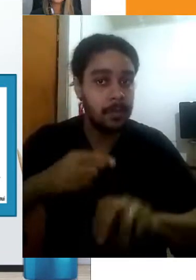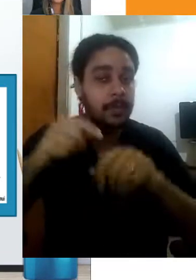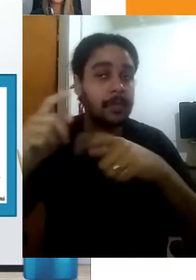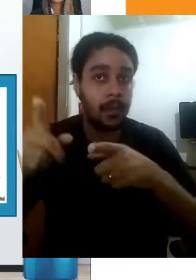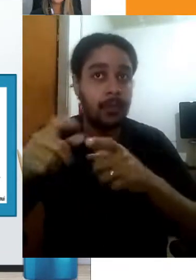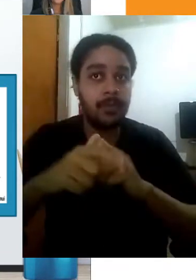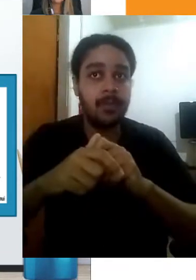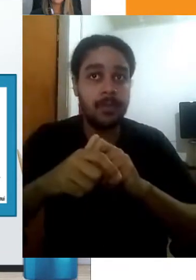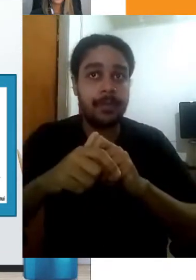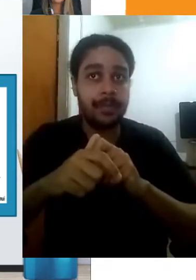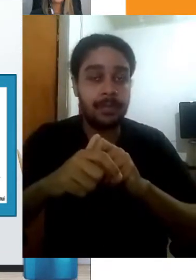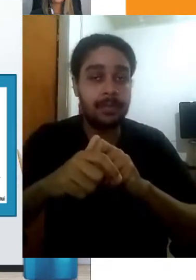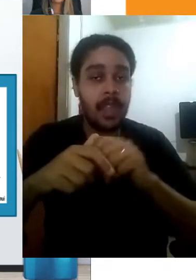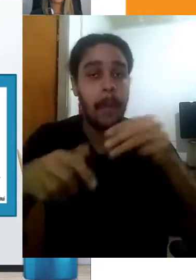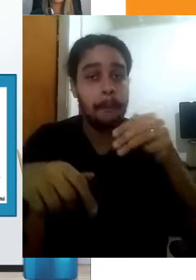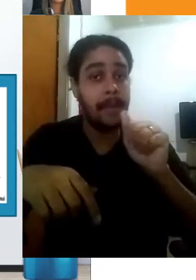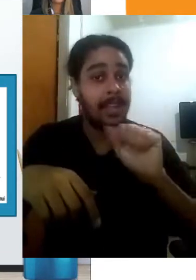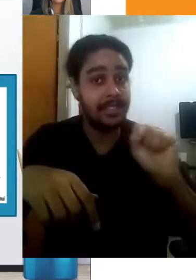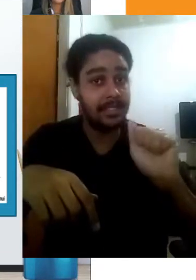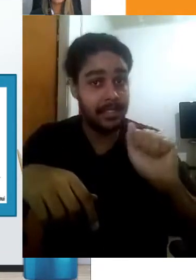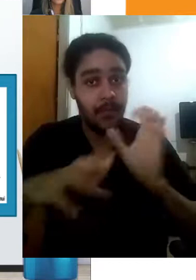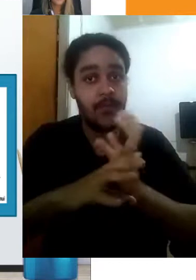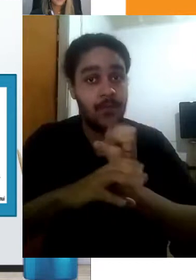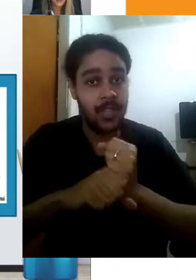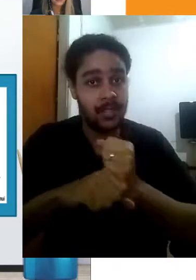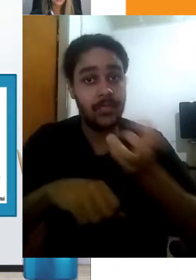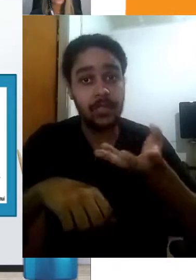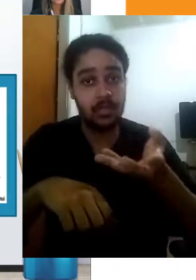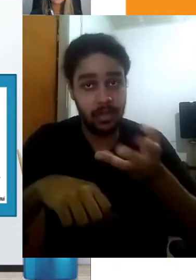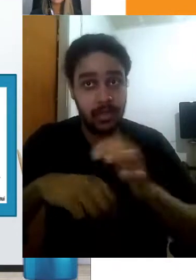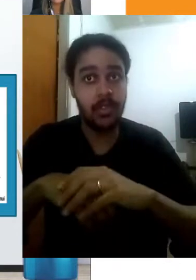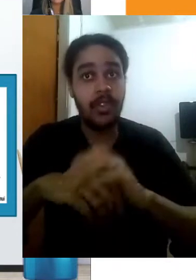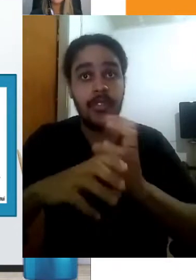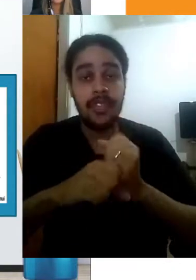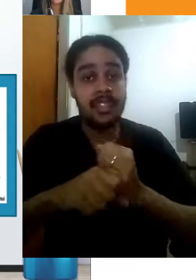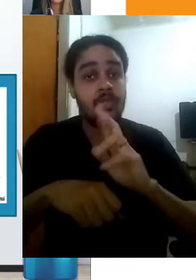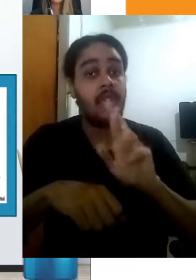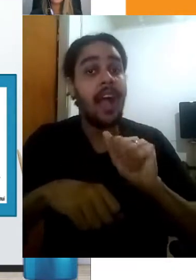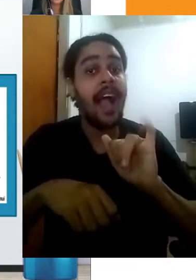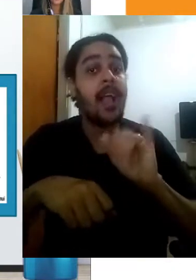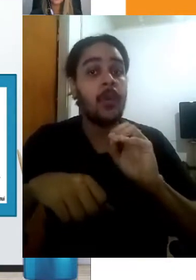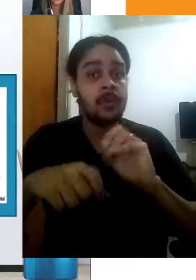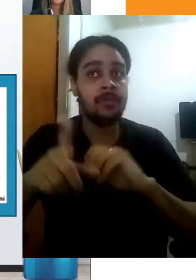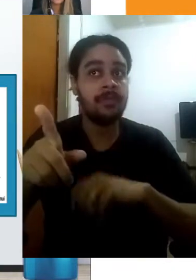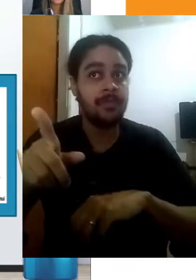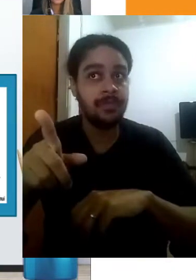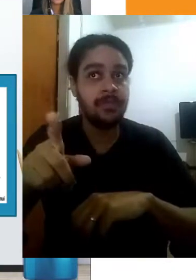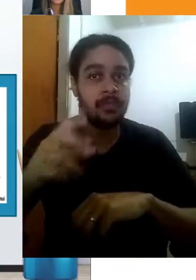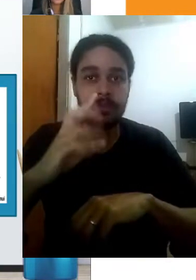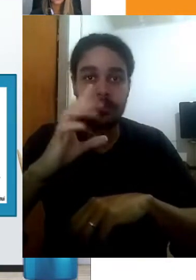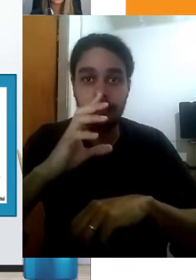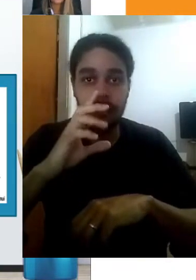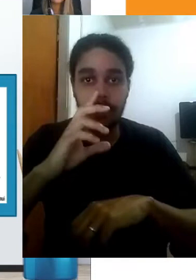força centrípeta é igual a massa vezes a velocidade angular ao quadrado vezes o raio da trajetória. Perceba